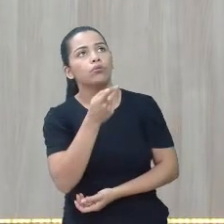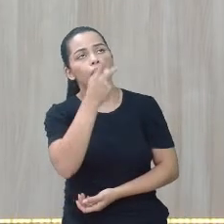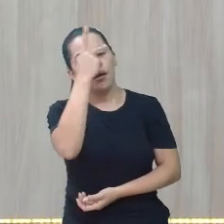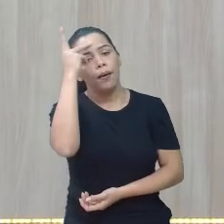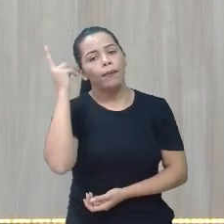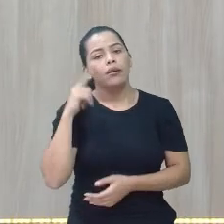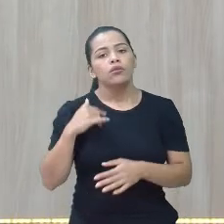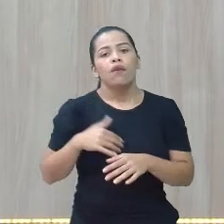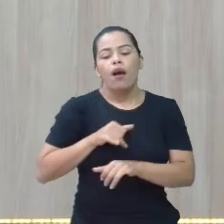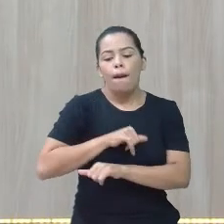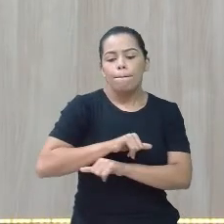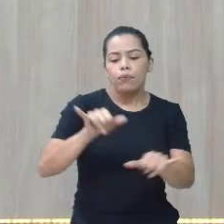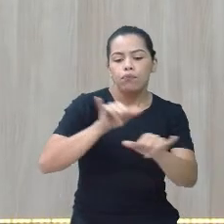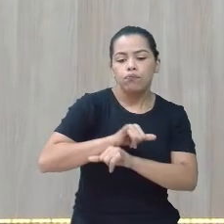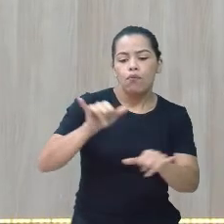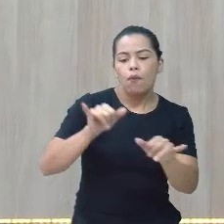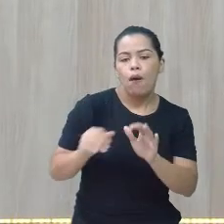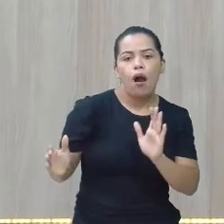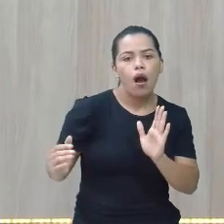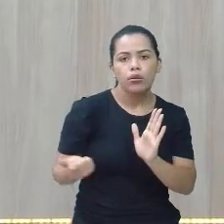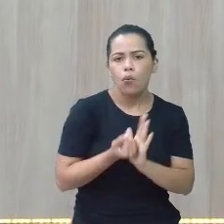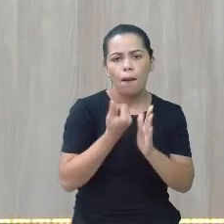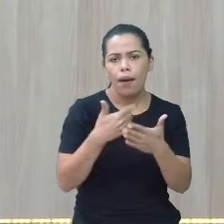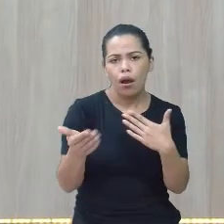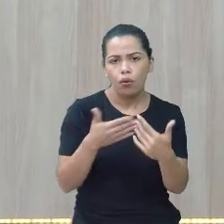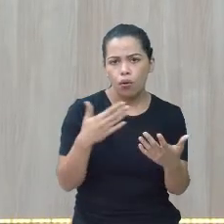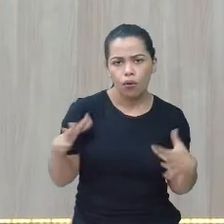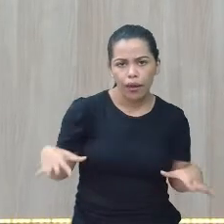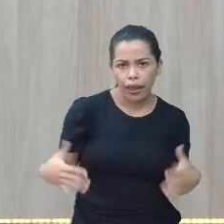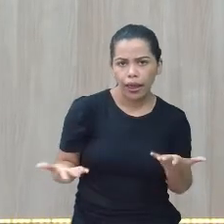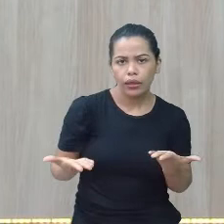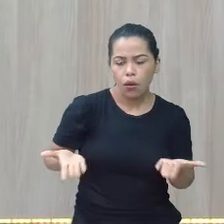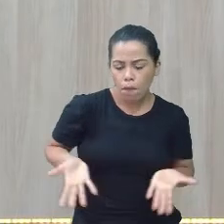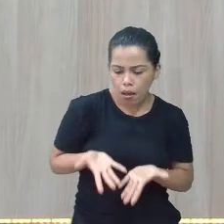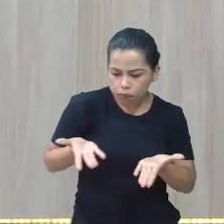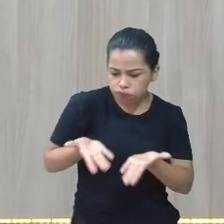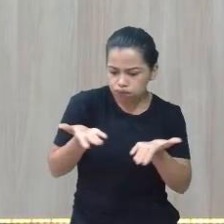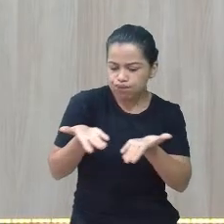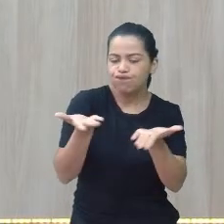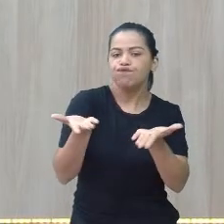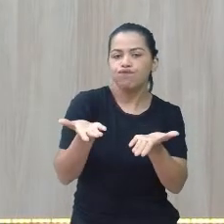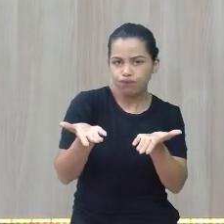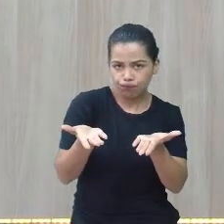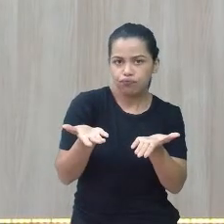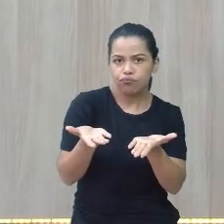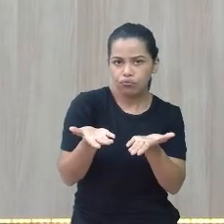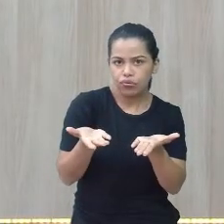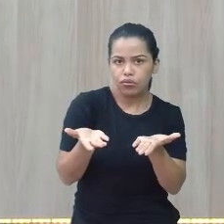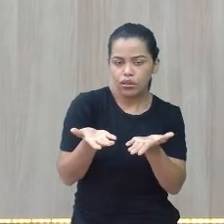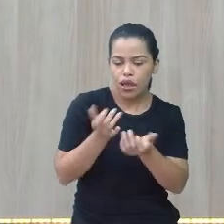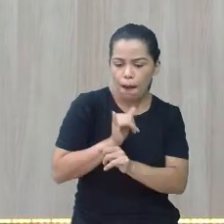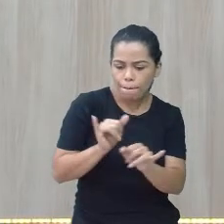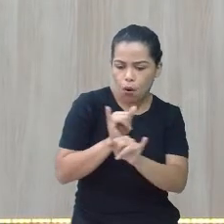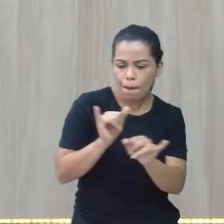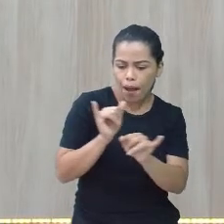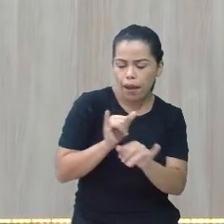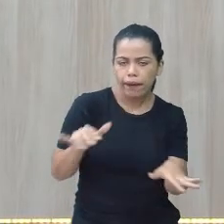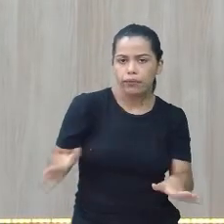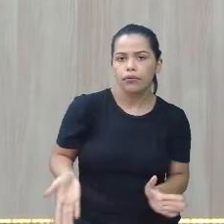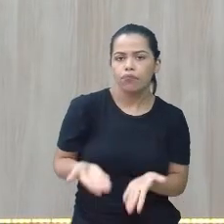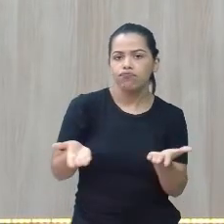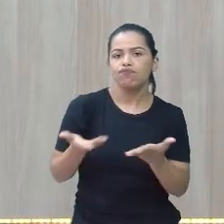um anúncio de uma marca, ela simplesmente tenta impulsionar que aquela propaganda vá para